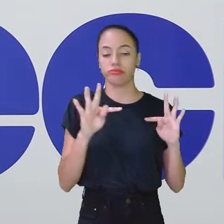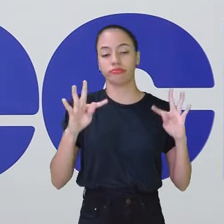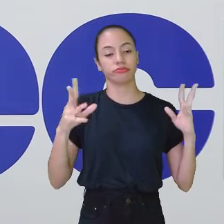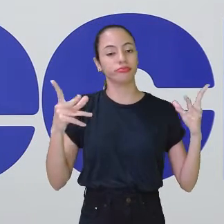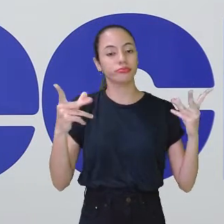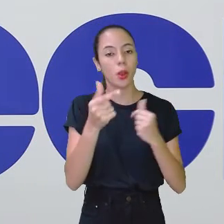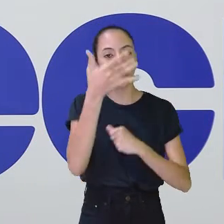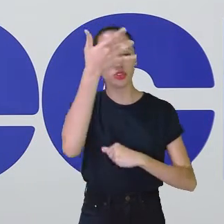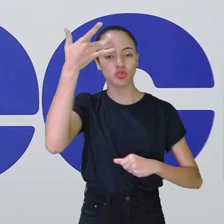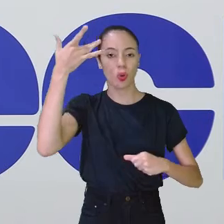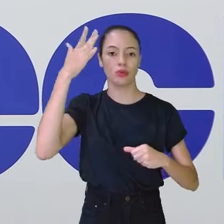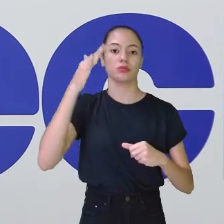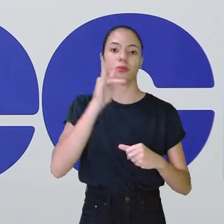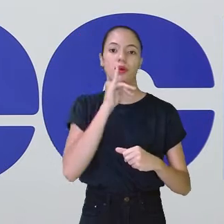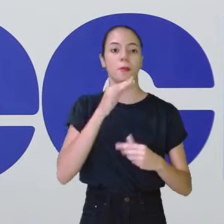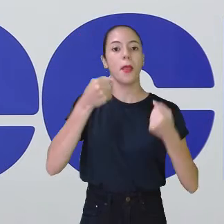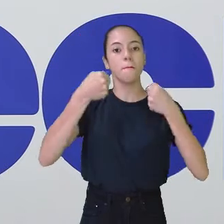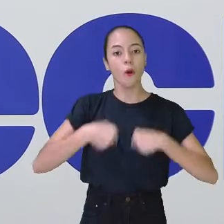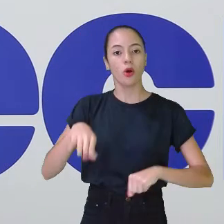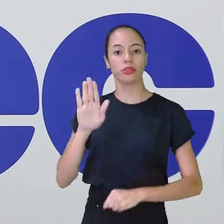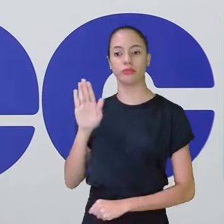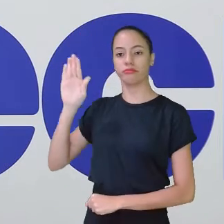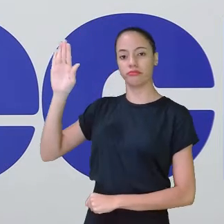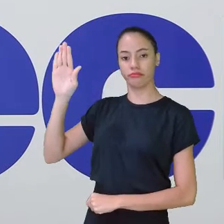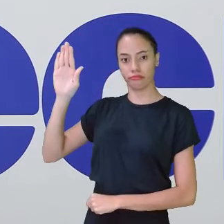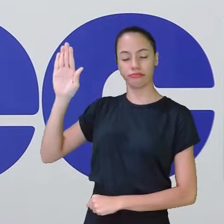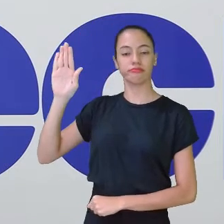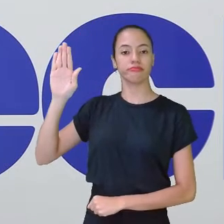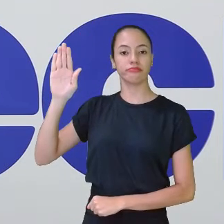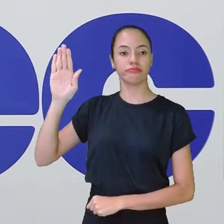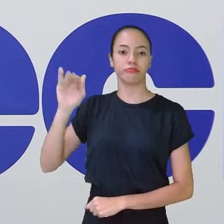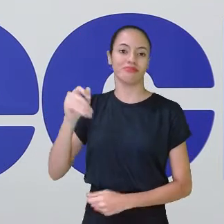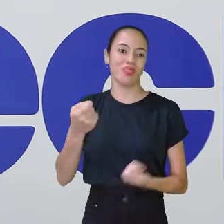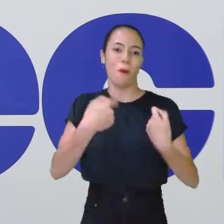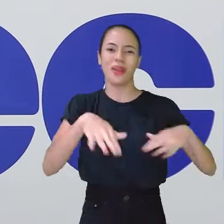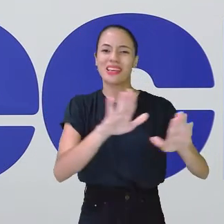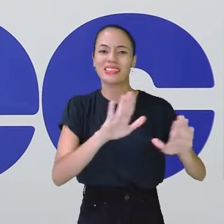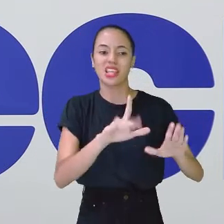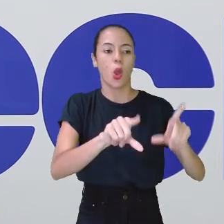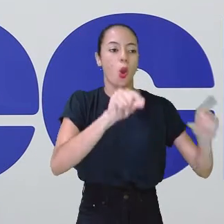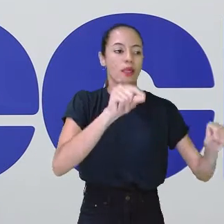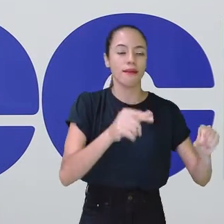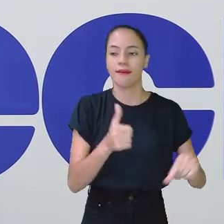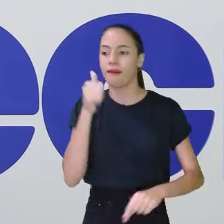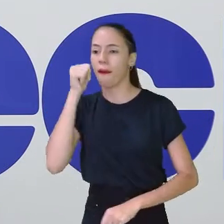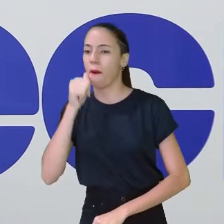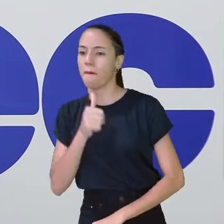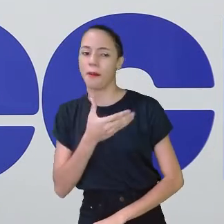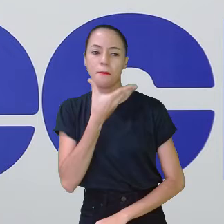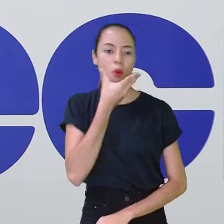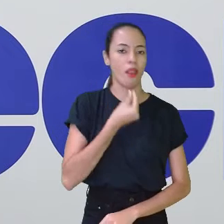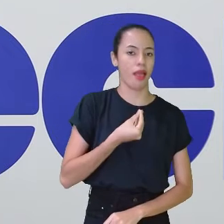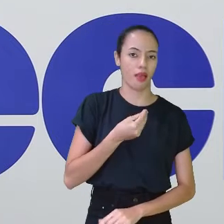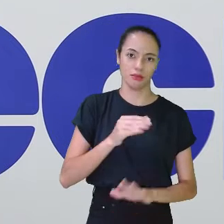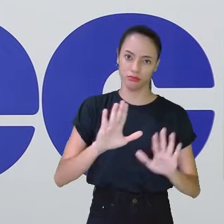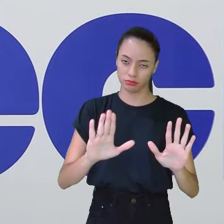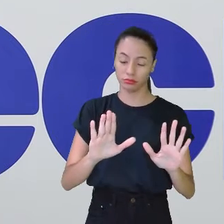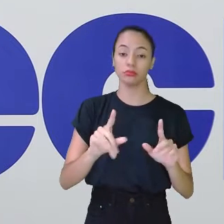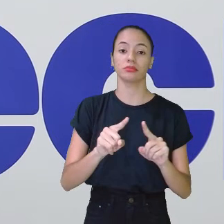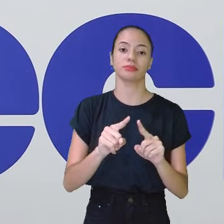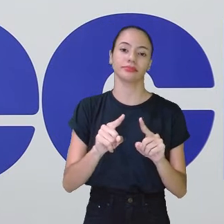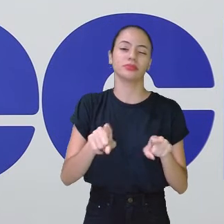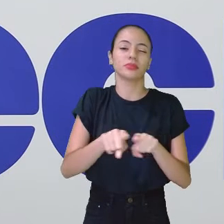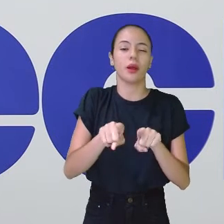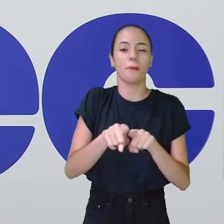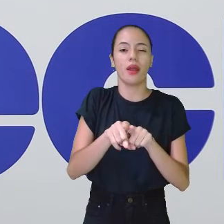pessoas elegíveis, aí não tem mais distinção de se é homem, se é mulher. Isso. Tem até a questão hoje, a partir